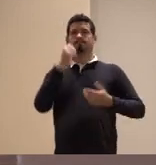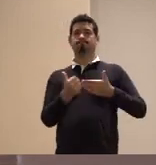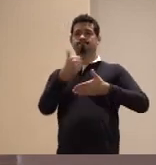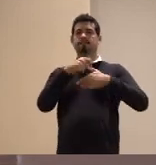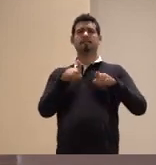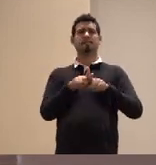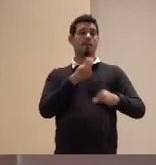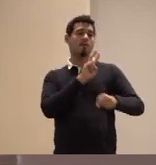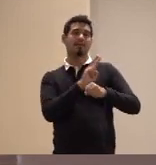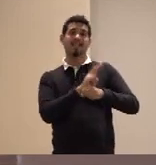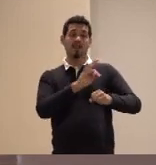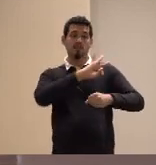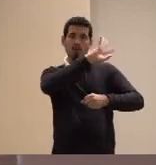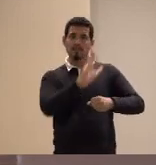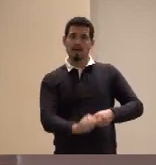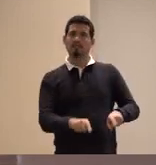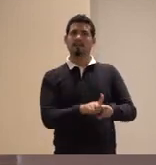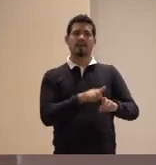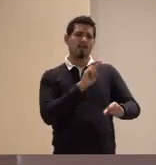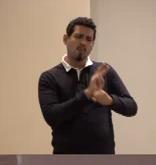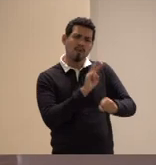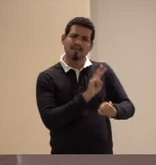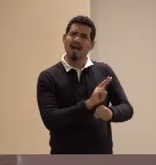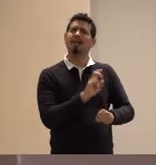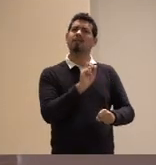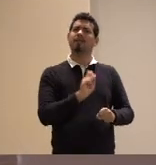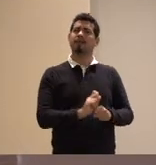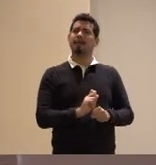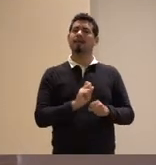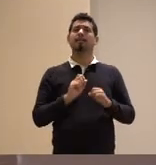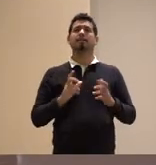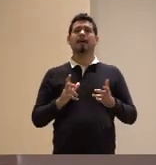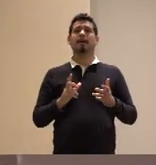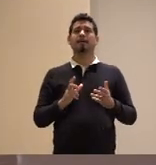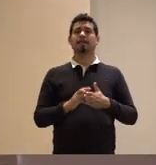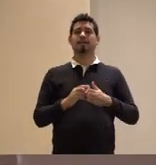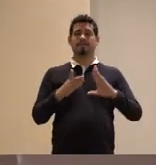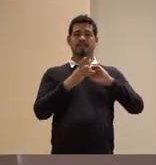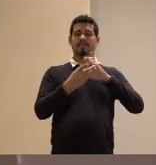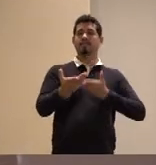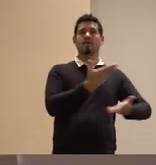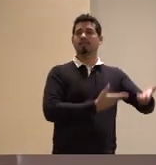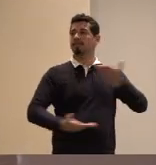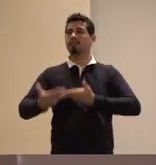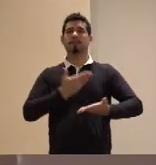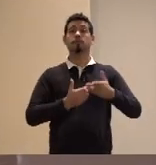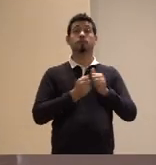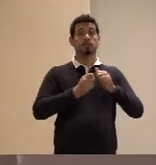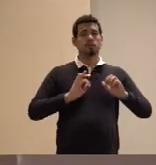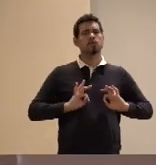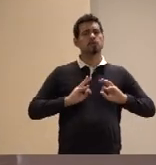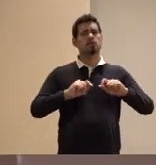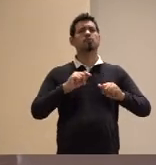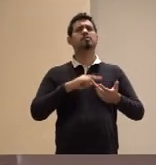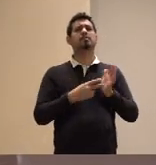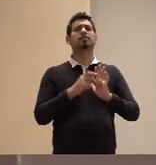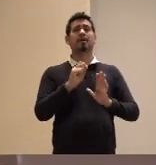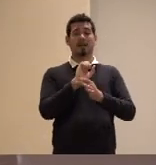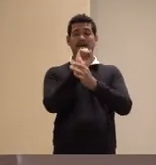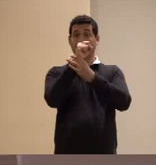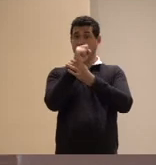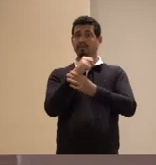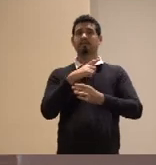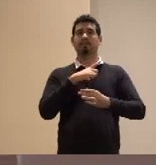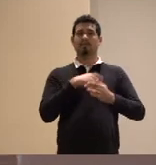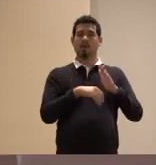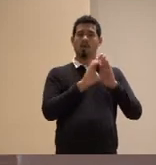a proteção integral e o garantismo da democracia participativa. Tudo isso garantido na